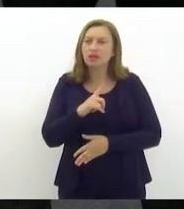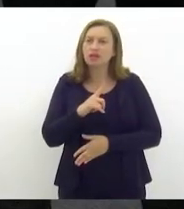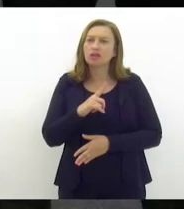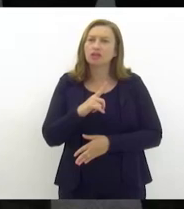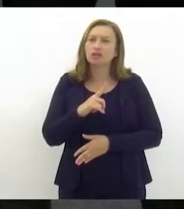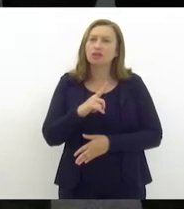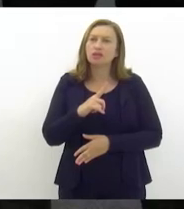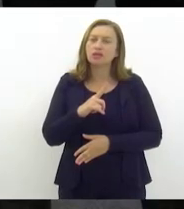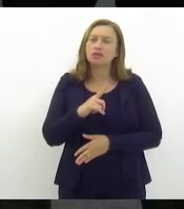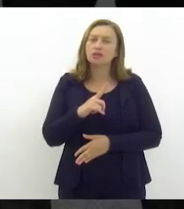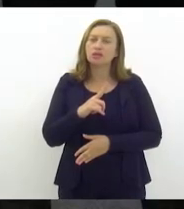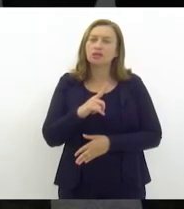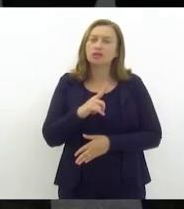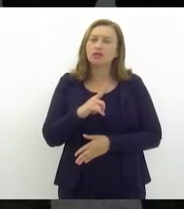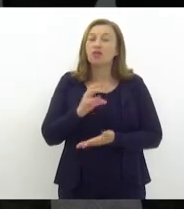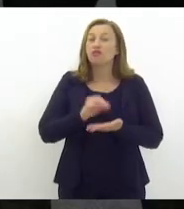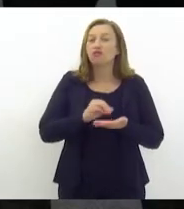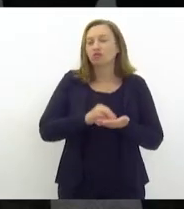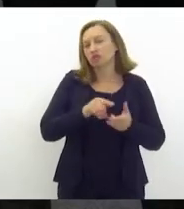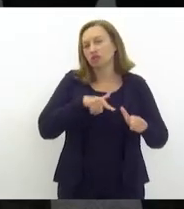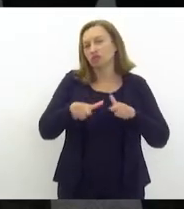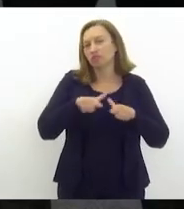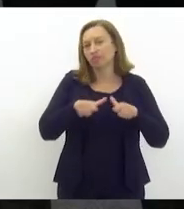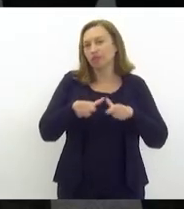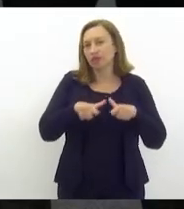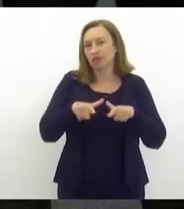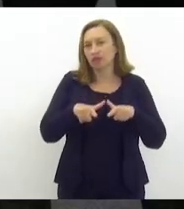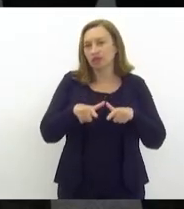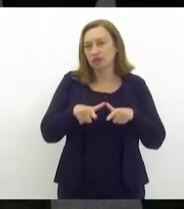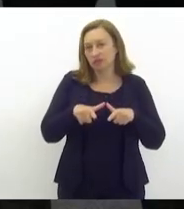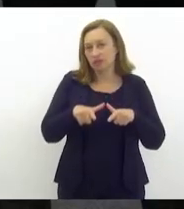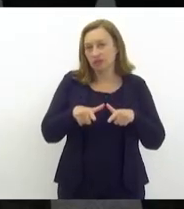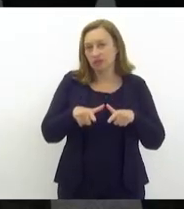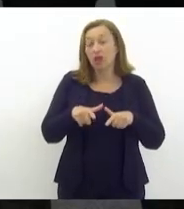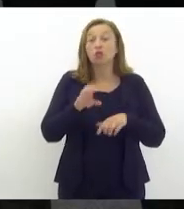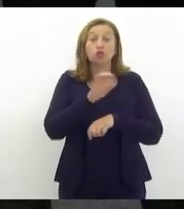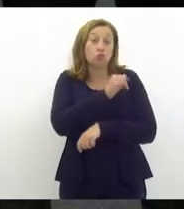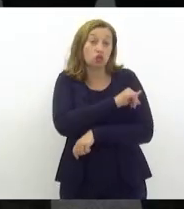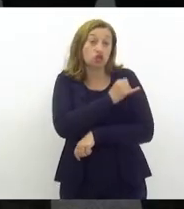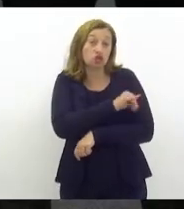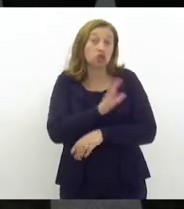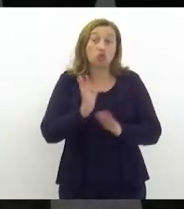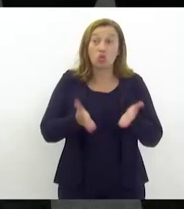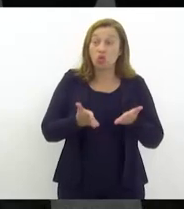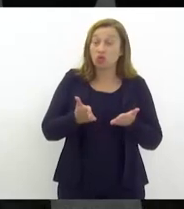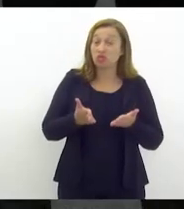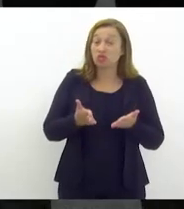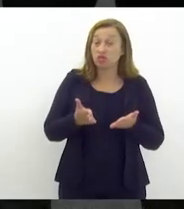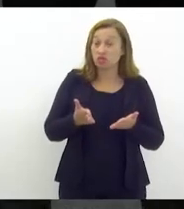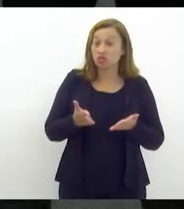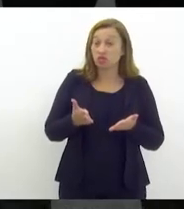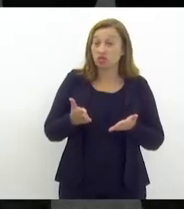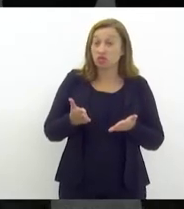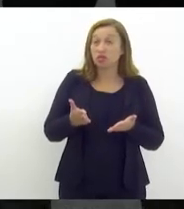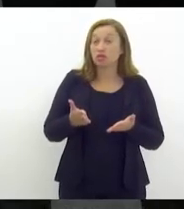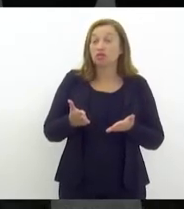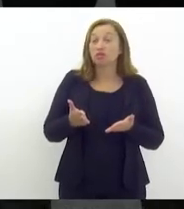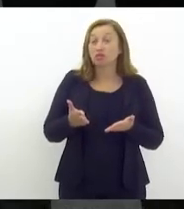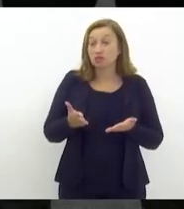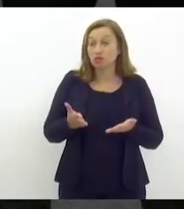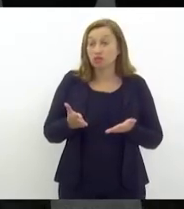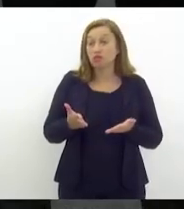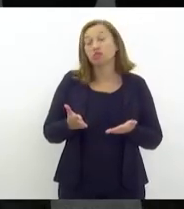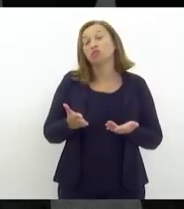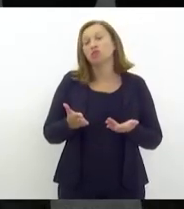da escassez de emprego, né? A falta de emprego, e Rio de Janeiro hoje é um dos campeões de desempregos